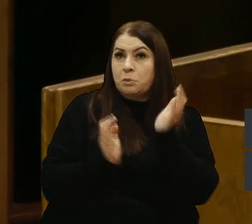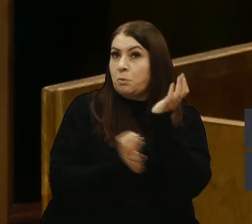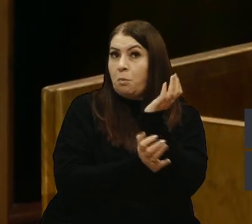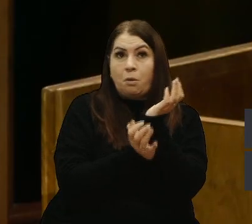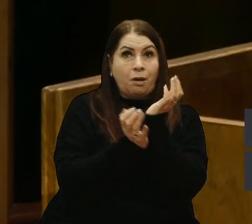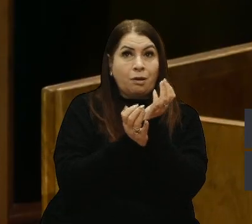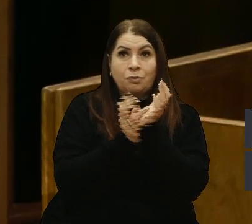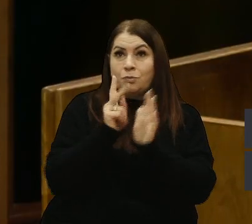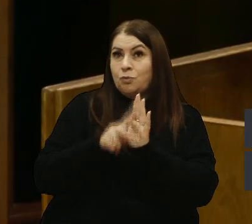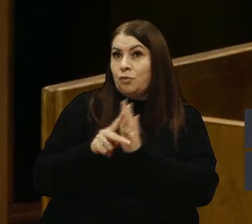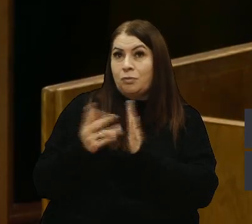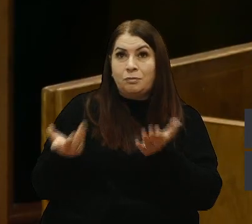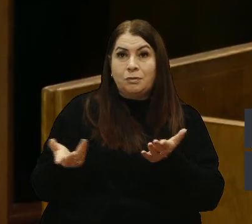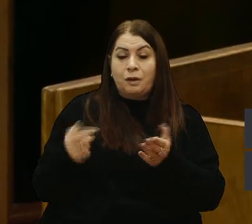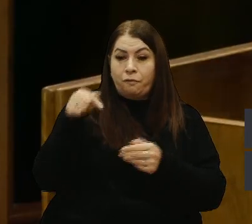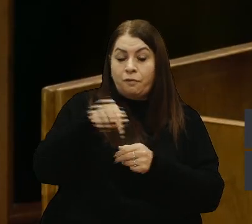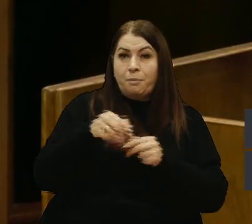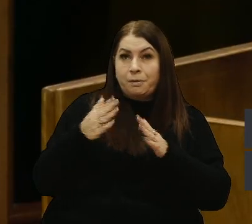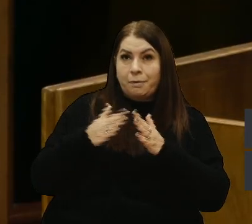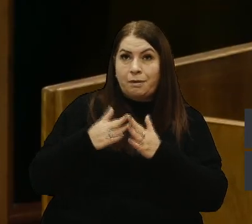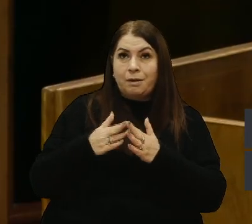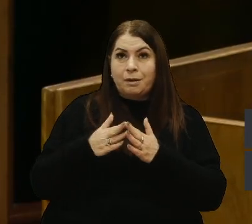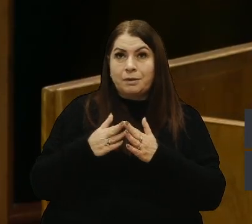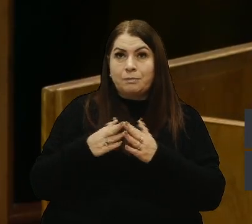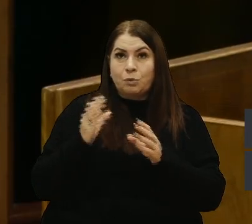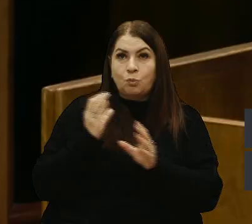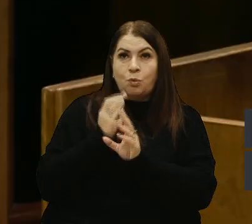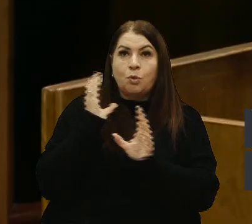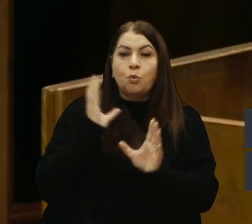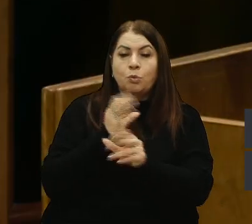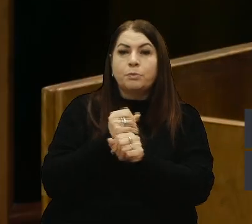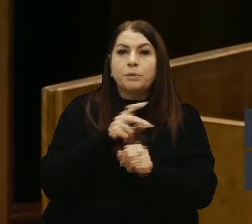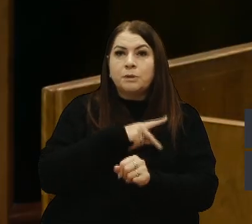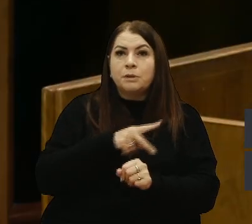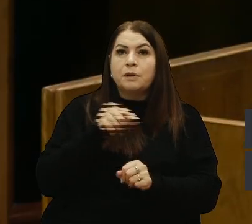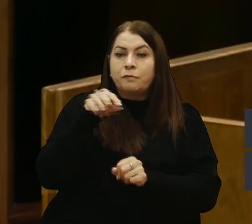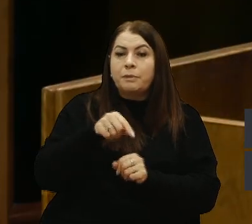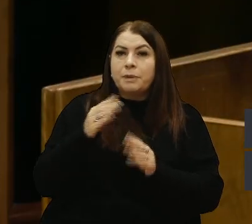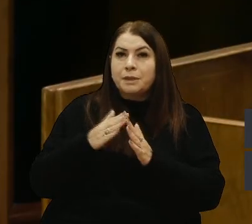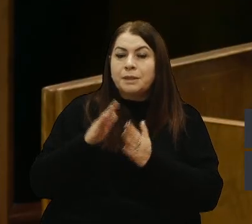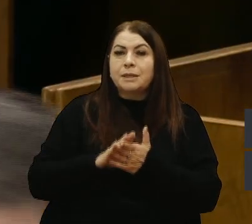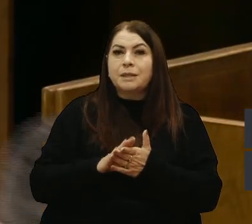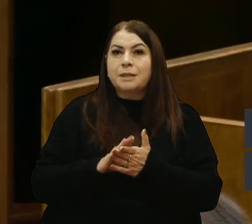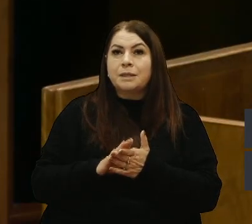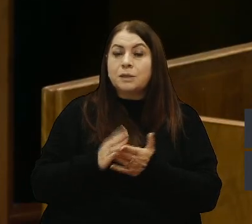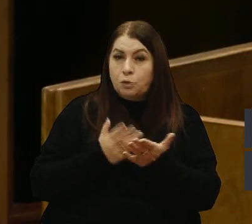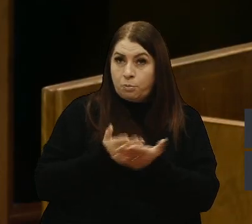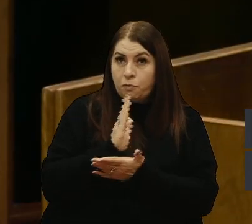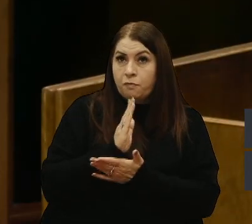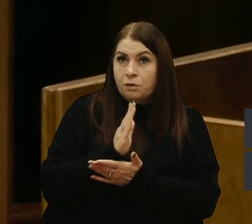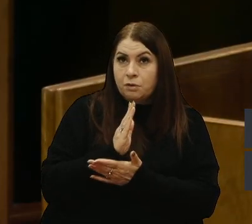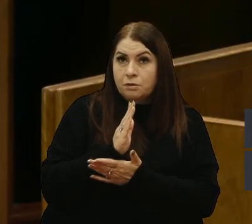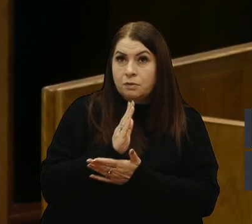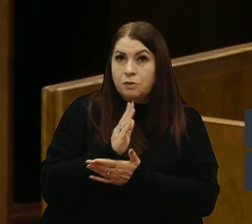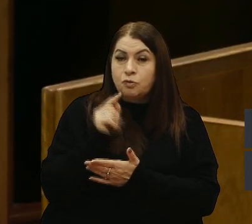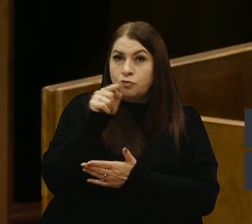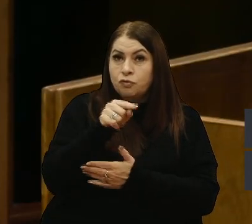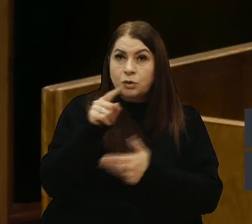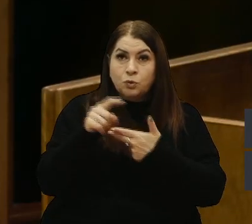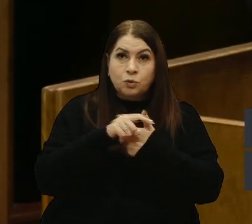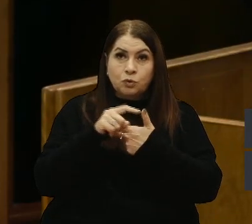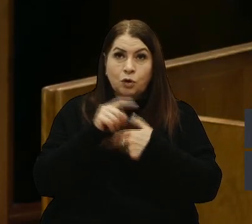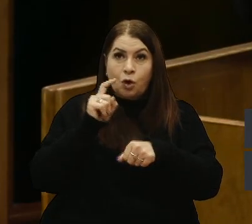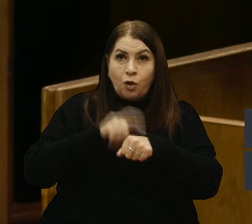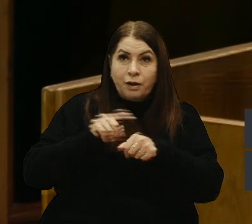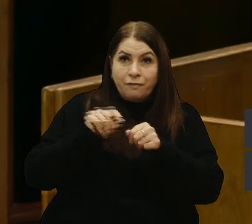Os nossos projetos vêm para essa casa, para concluir, senhor presidente, vêm para essa casa, são aprovados e quando chega no executivo, na hora